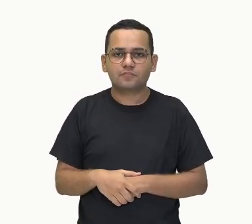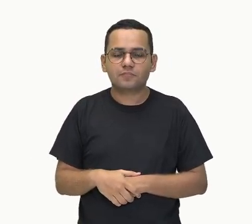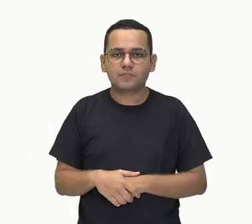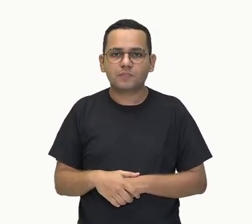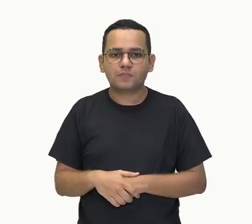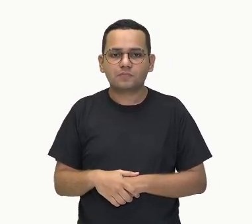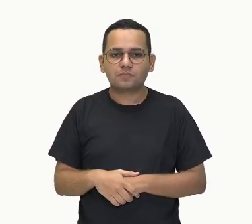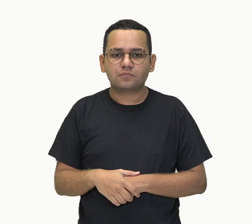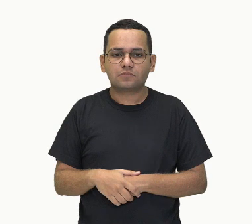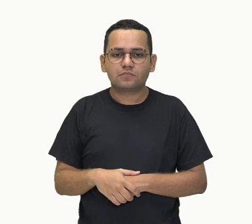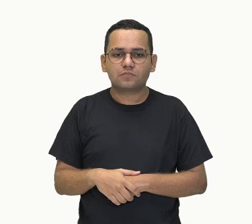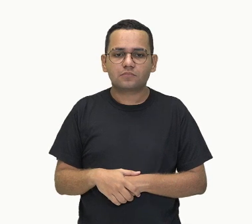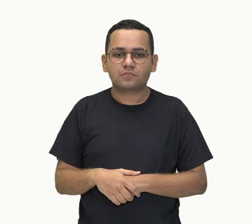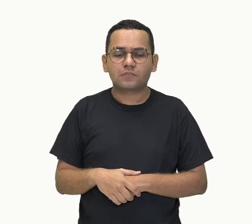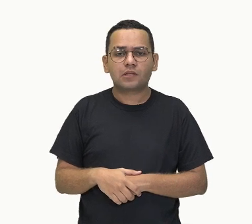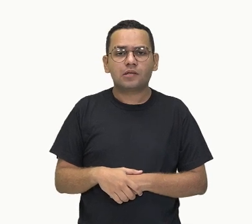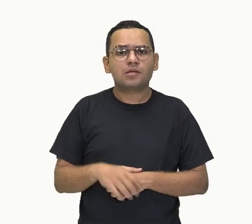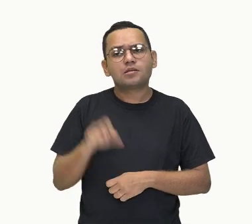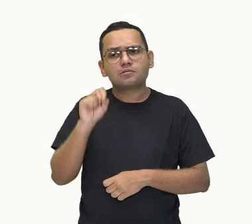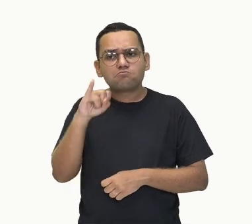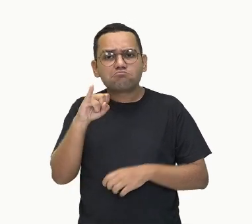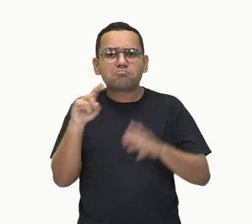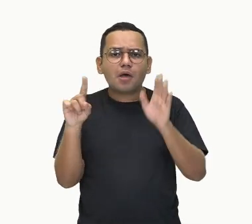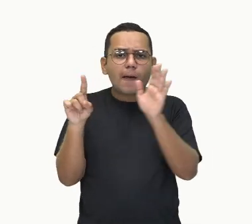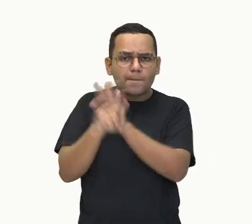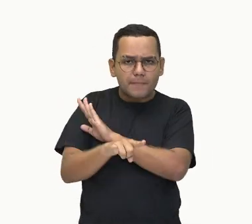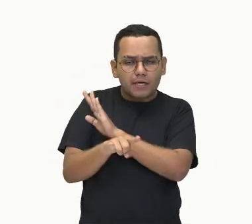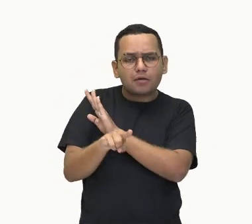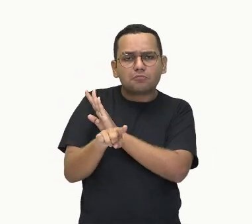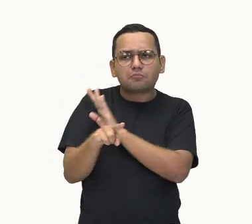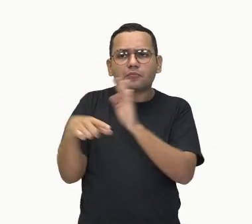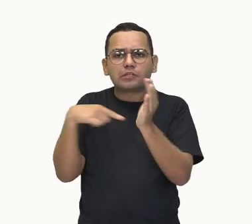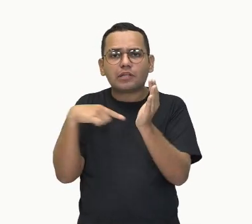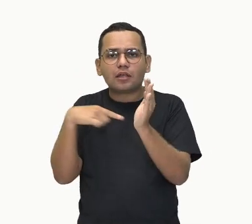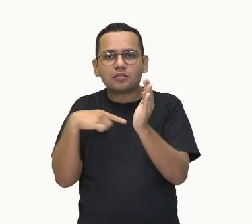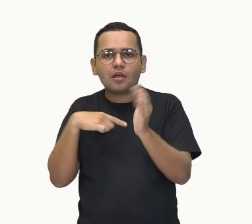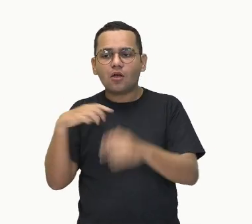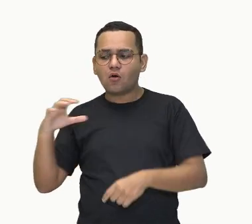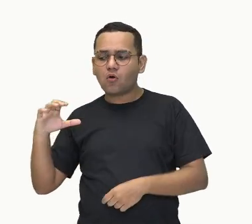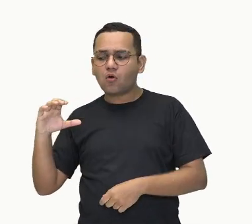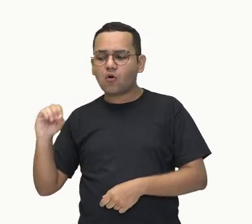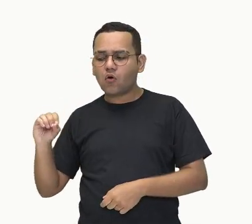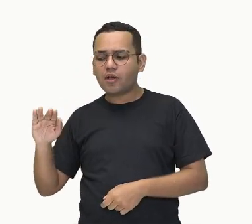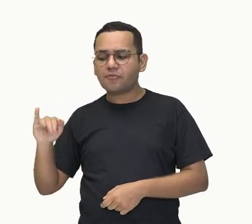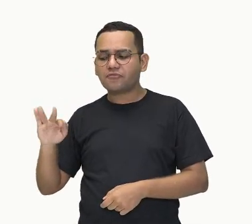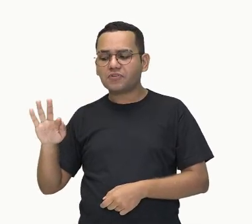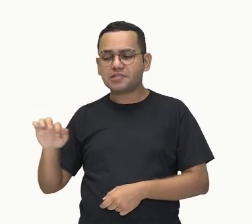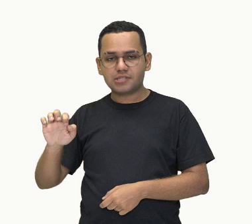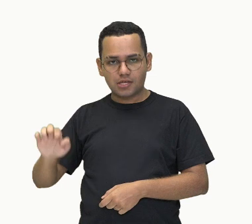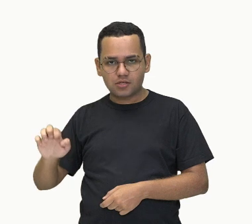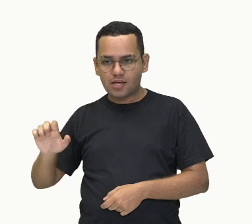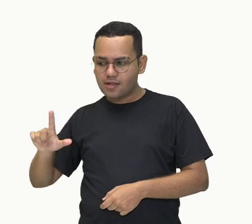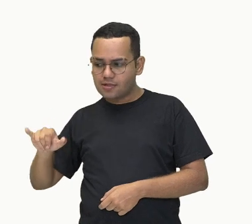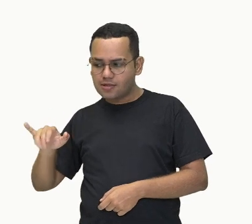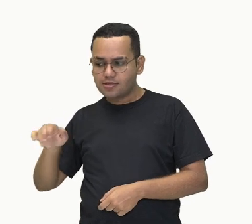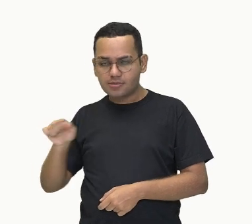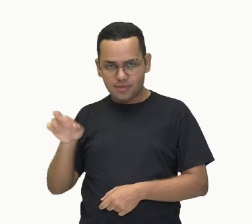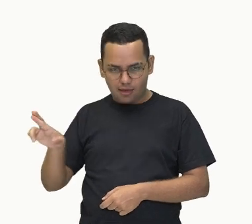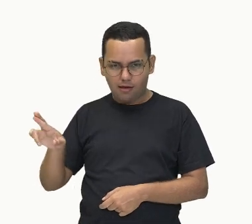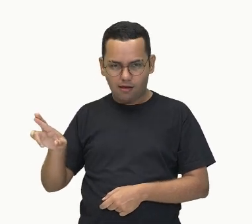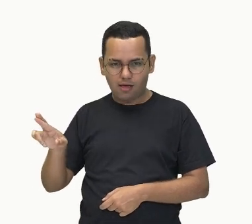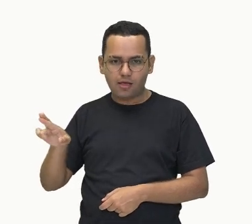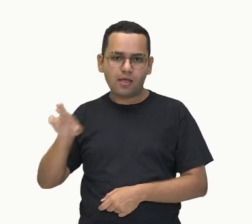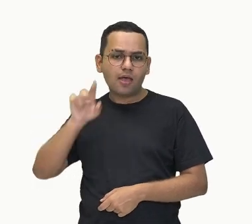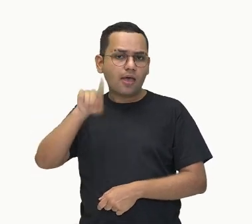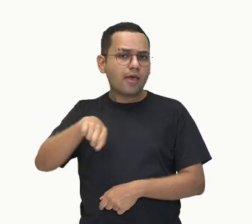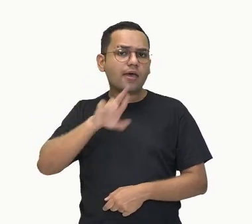perguntar sobre o coeficiente linear, aí o coeficiente linear será o 3, tá? Porque a equação reduzida da